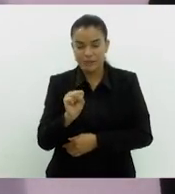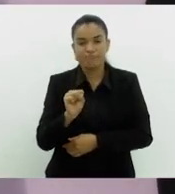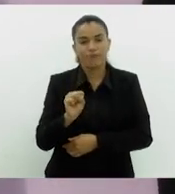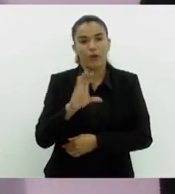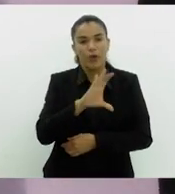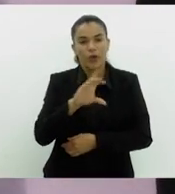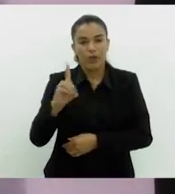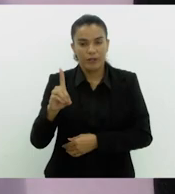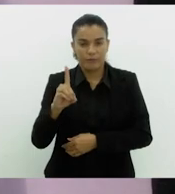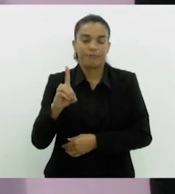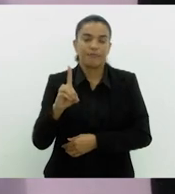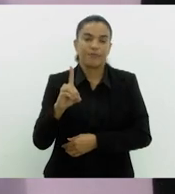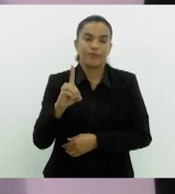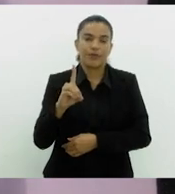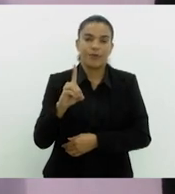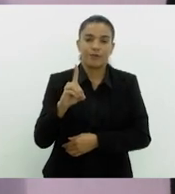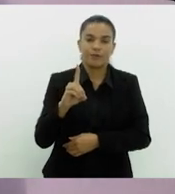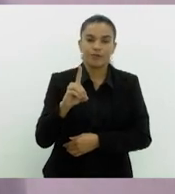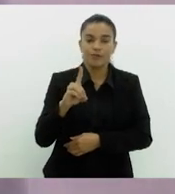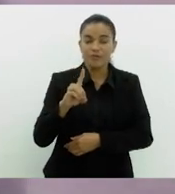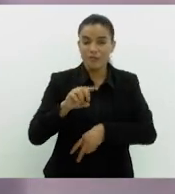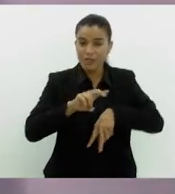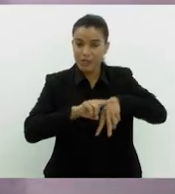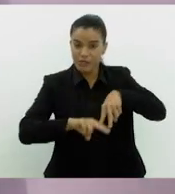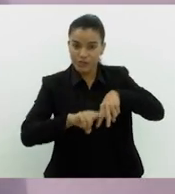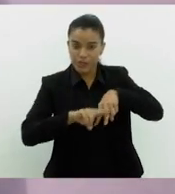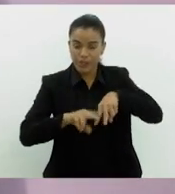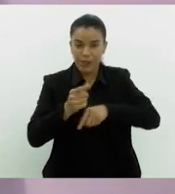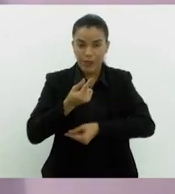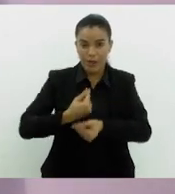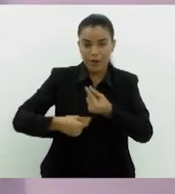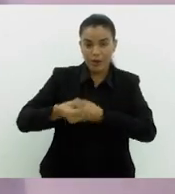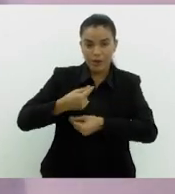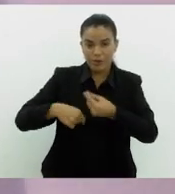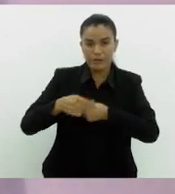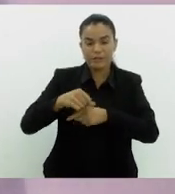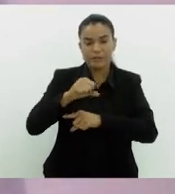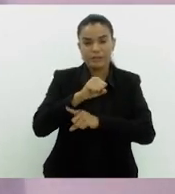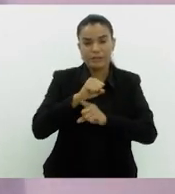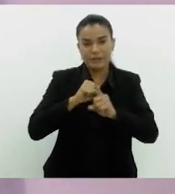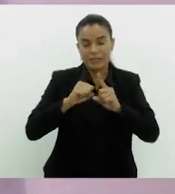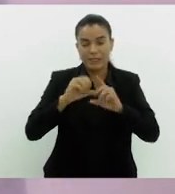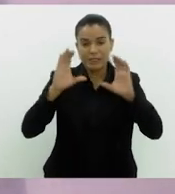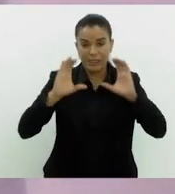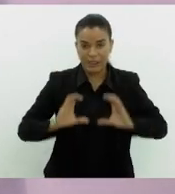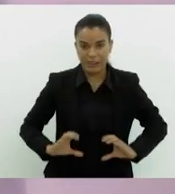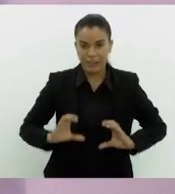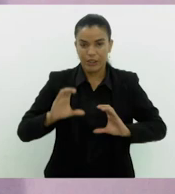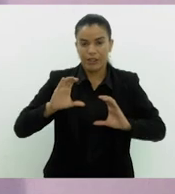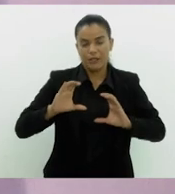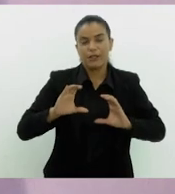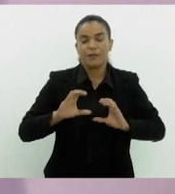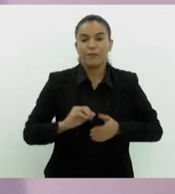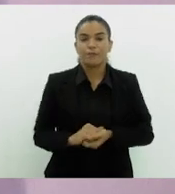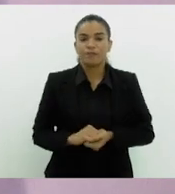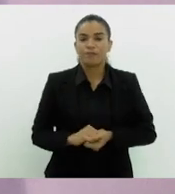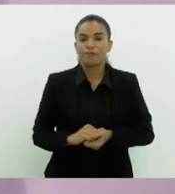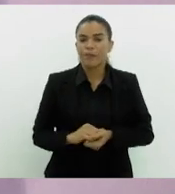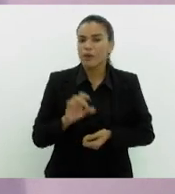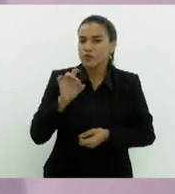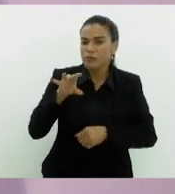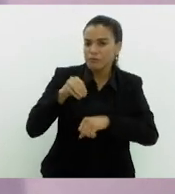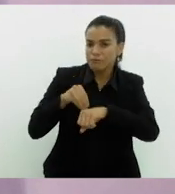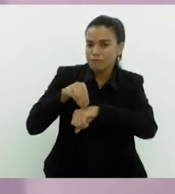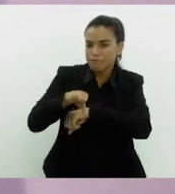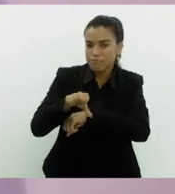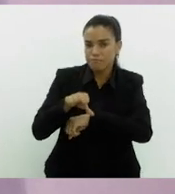Instituto Equite, Gênero, Economia e Cidadania Global. E, antes, um pouquinho, Graziela, só dizer que